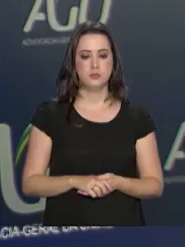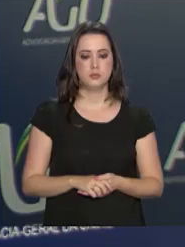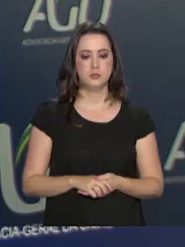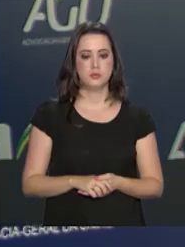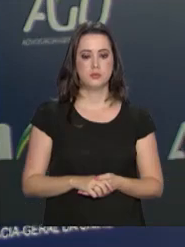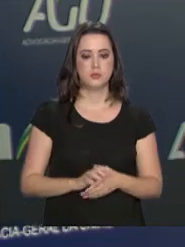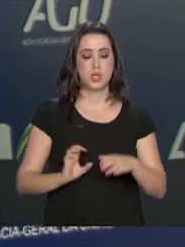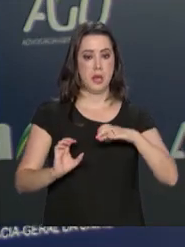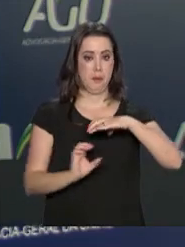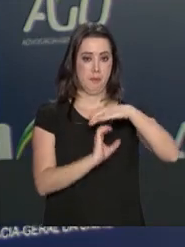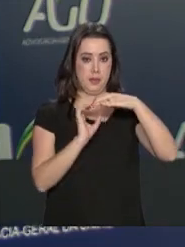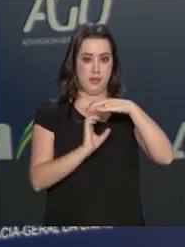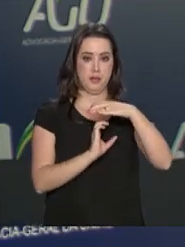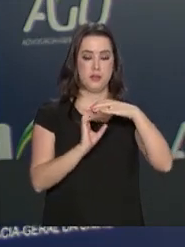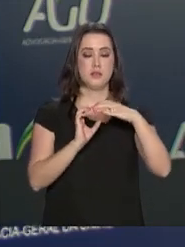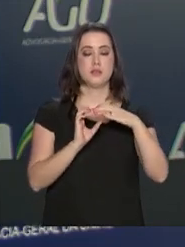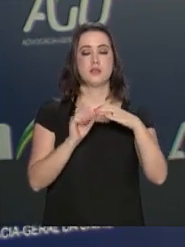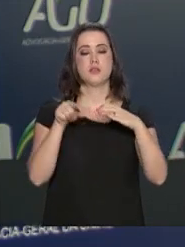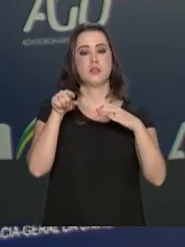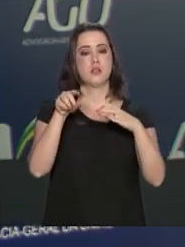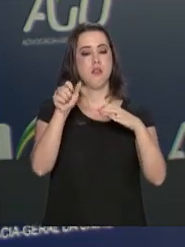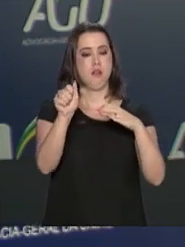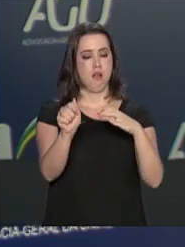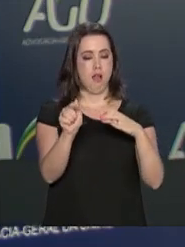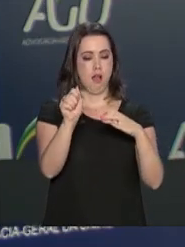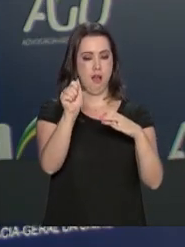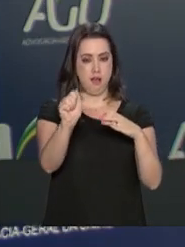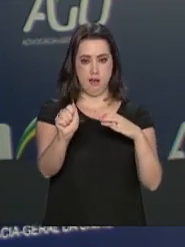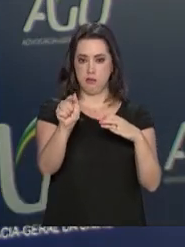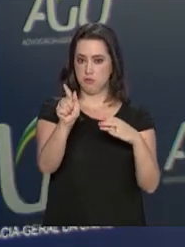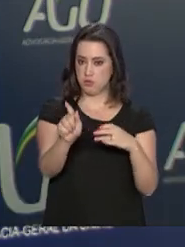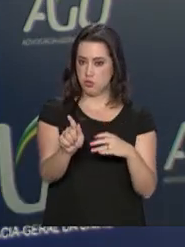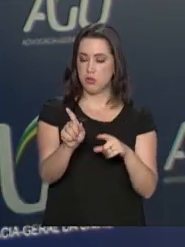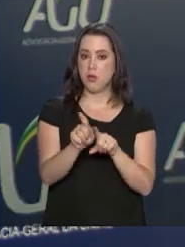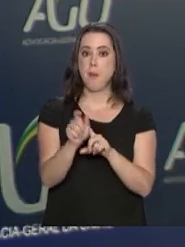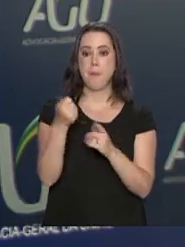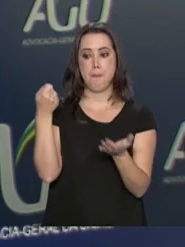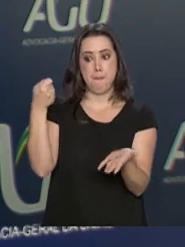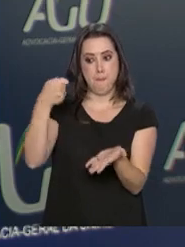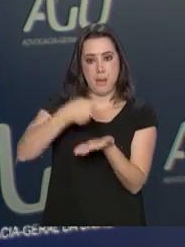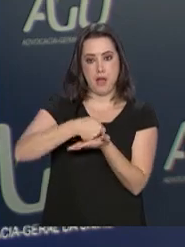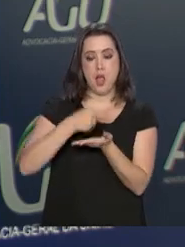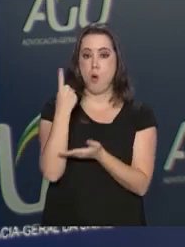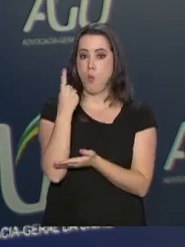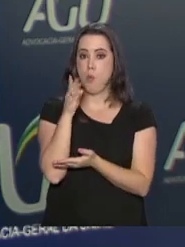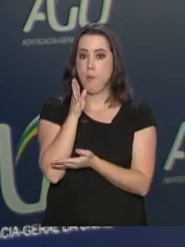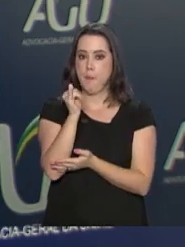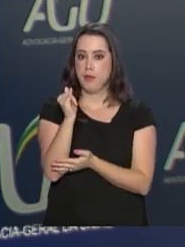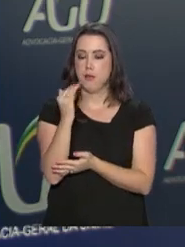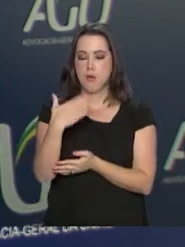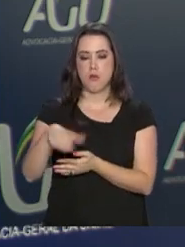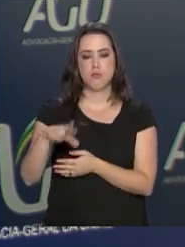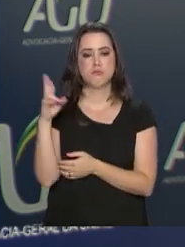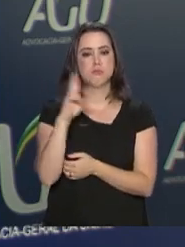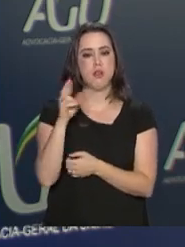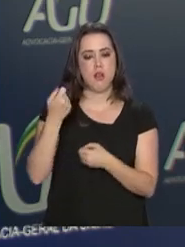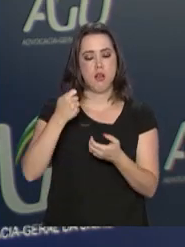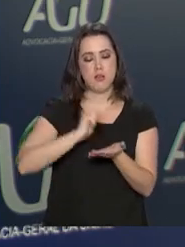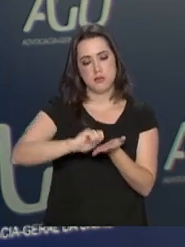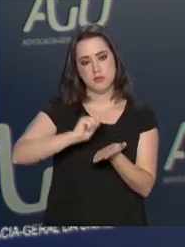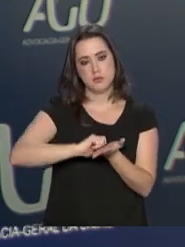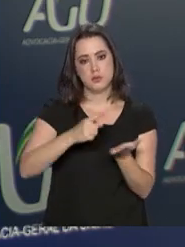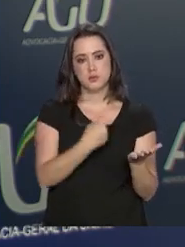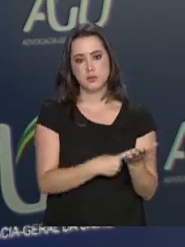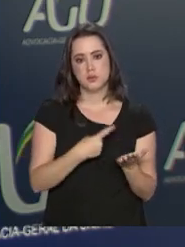A empreiteira Andrade Gutierrez Engenharia terá que pagar cerca de R$ 1,5 bilhão. O acordo assinado com a